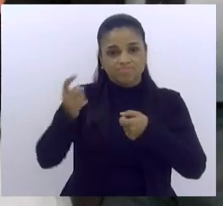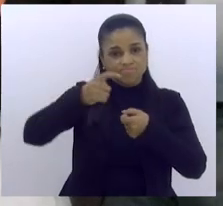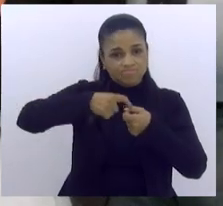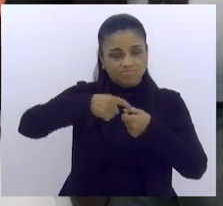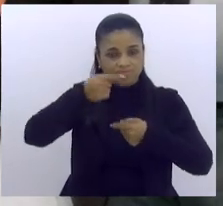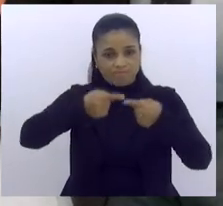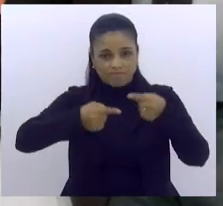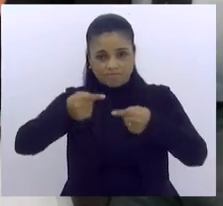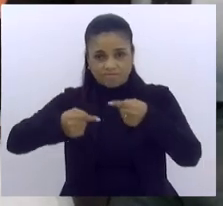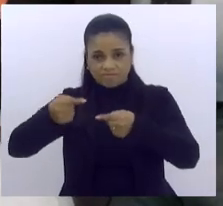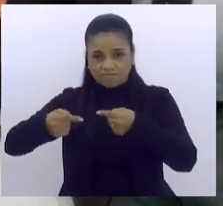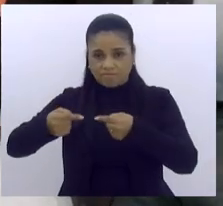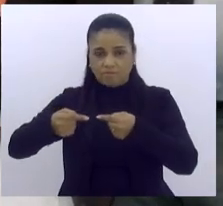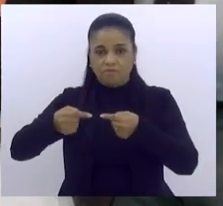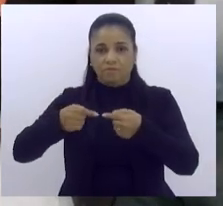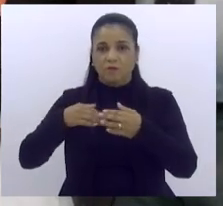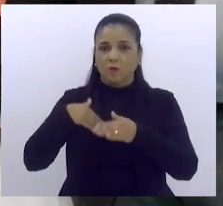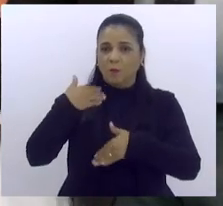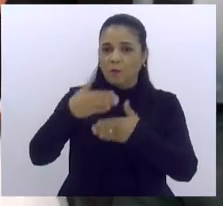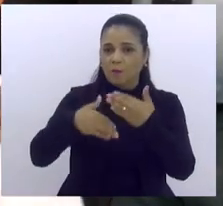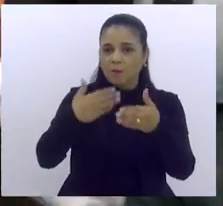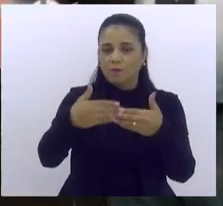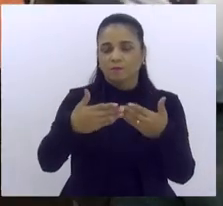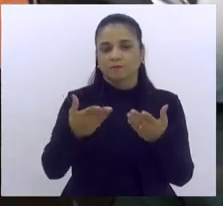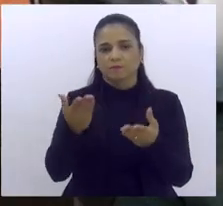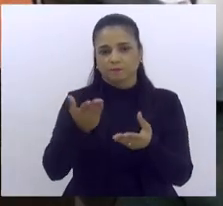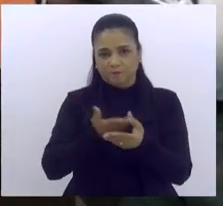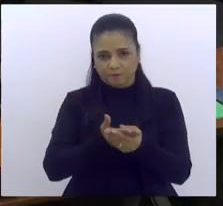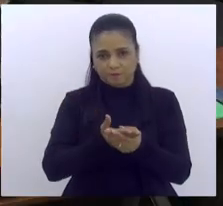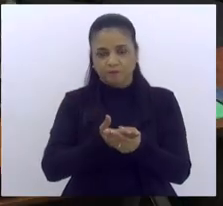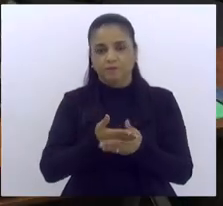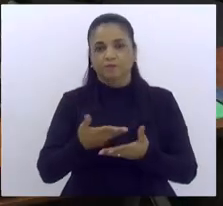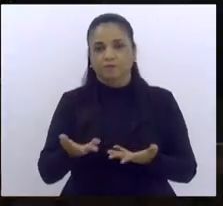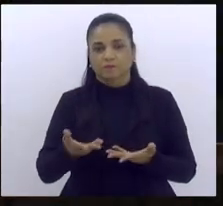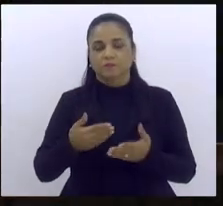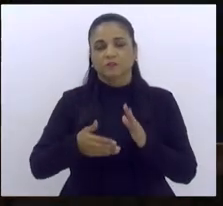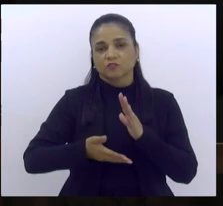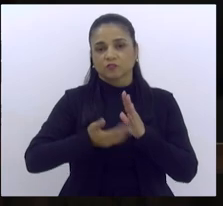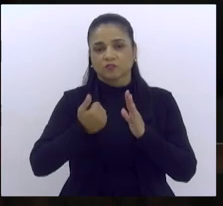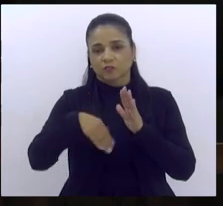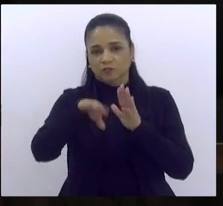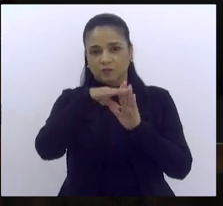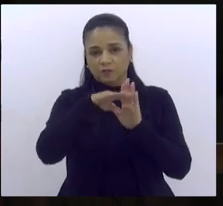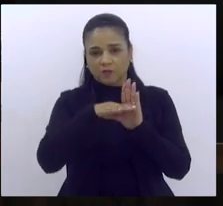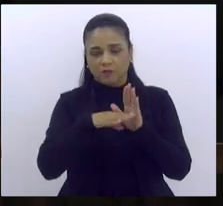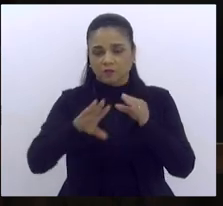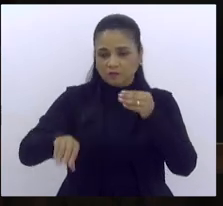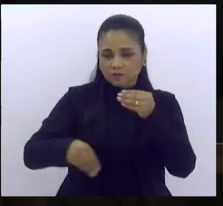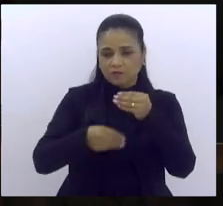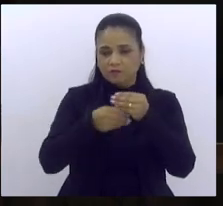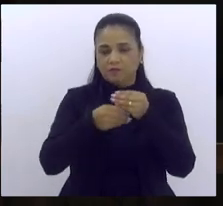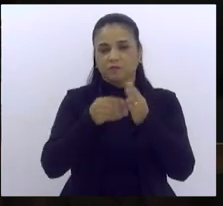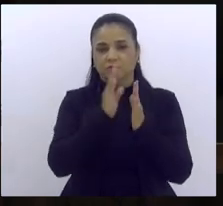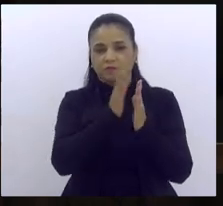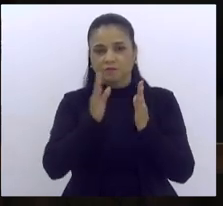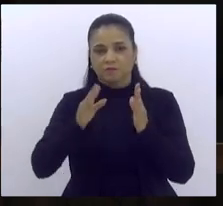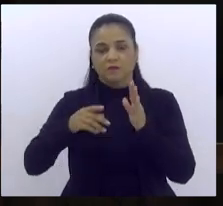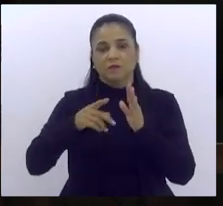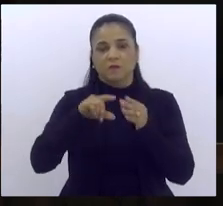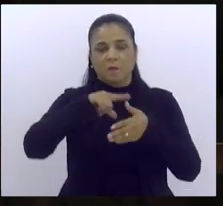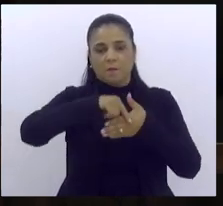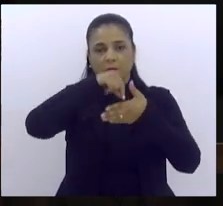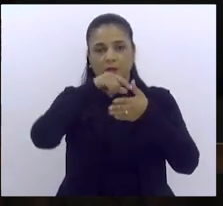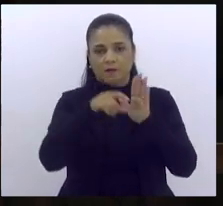discussão acerca da questão processual e trazer tão logo. Obrigado. Então, retira de pauta. Incluídos na ordem do dia de acordo com o parágrafo 1º do